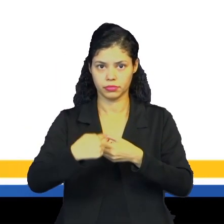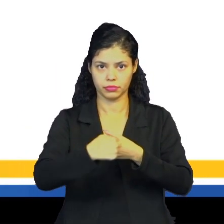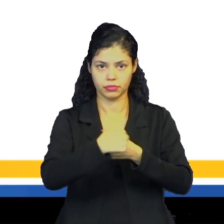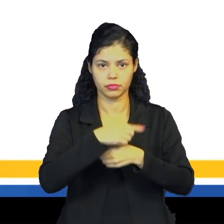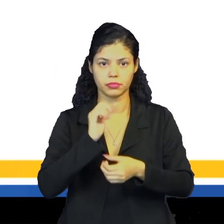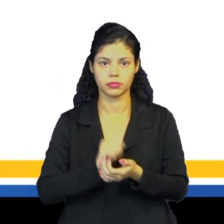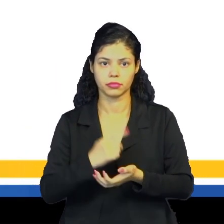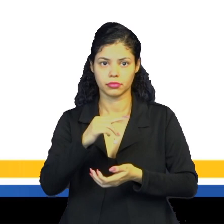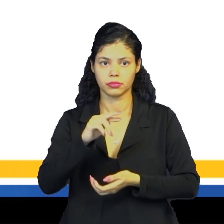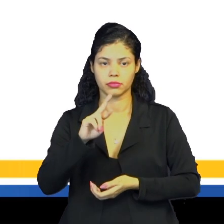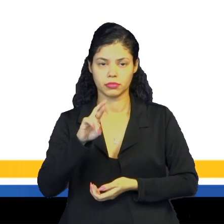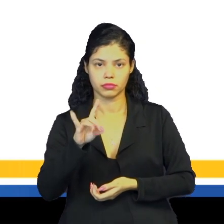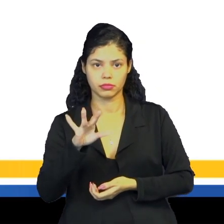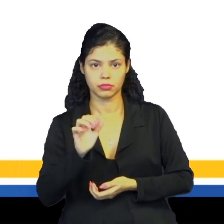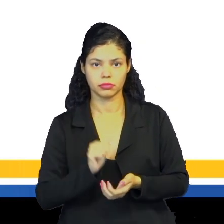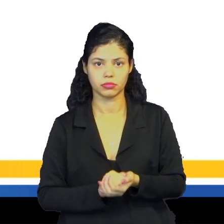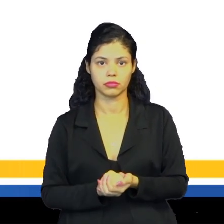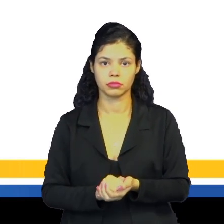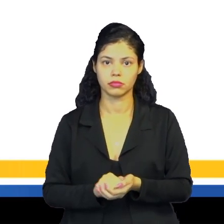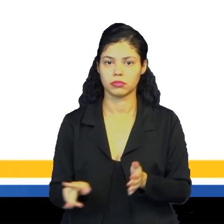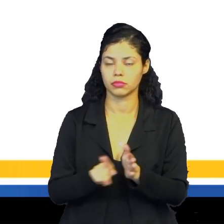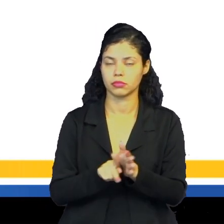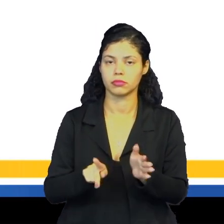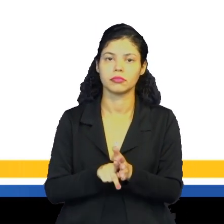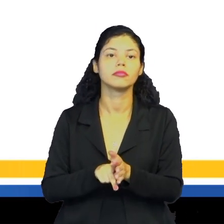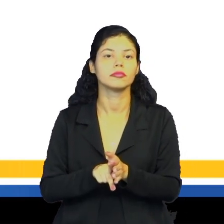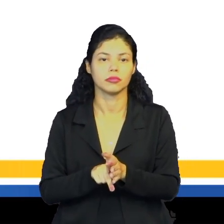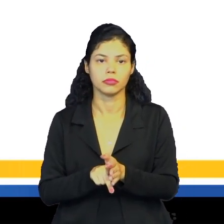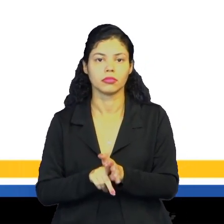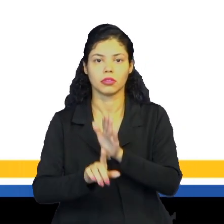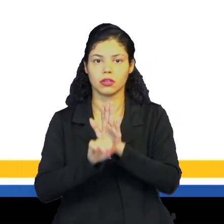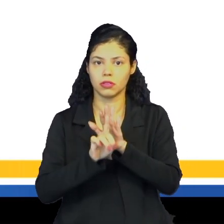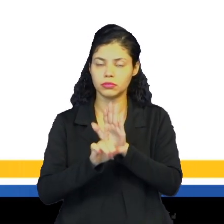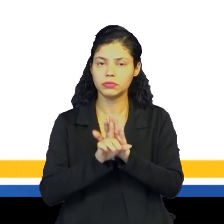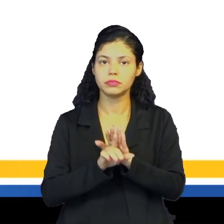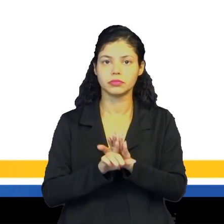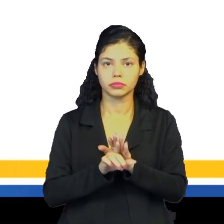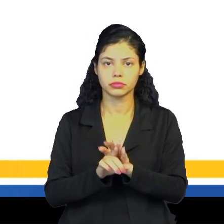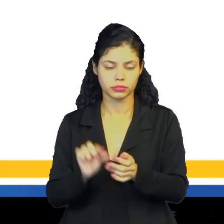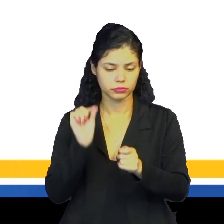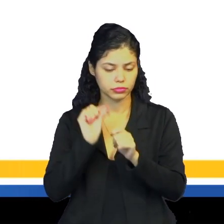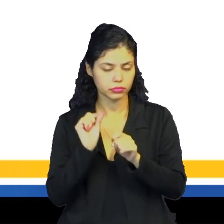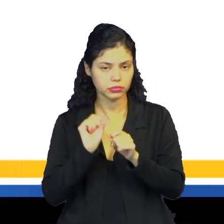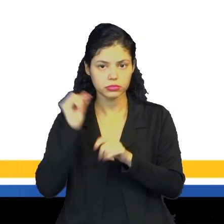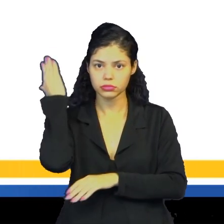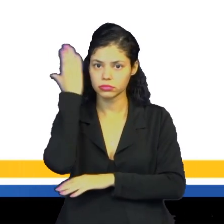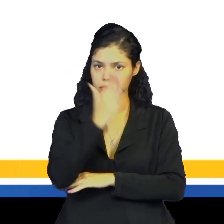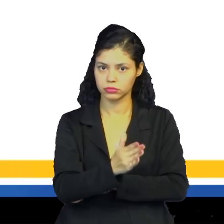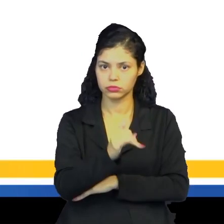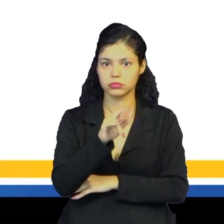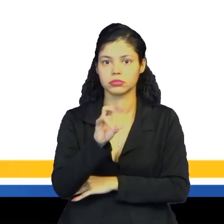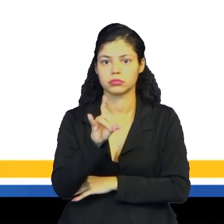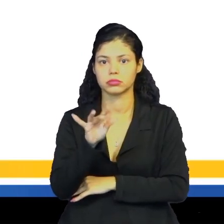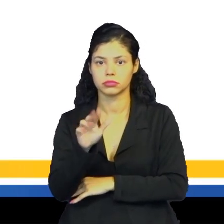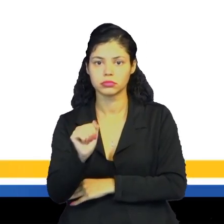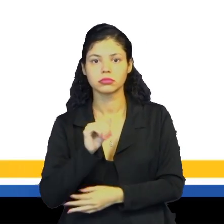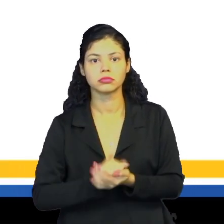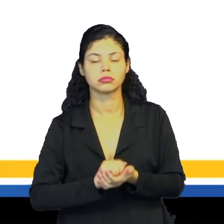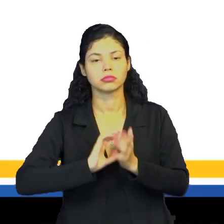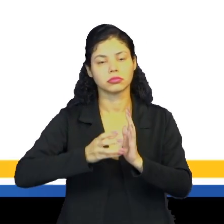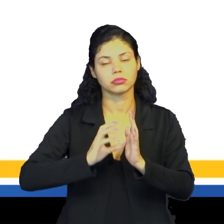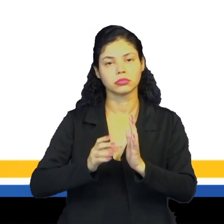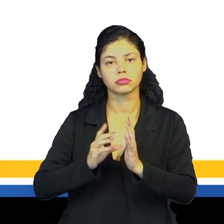municípios, províncias e governo central, sendo que as eleições eram realizadas indiretamente para postos como Câmara